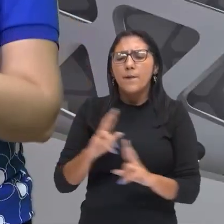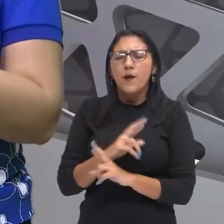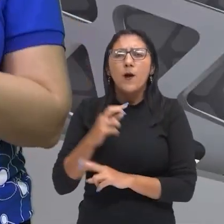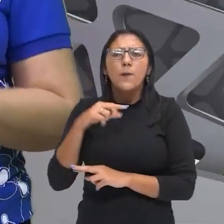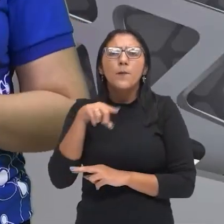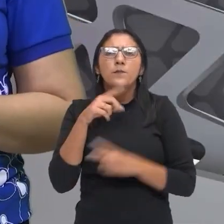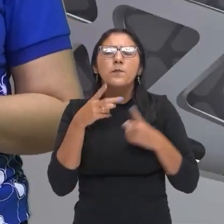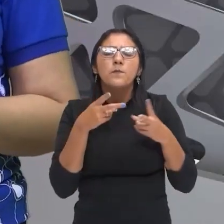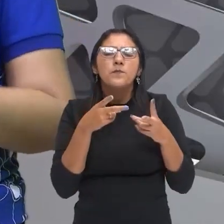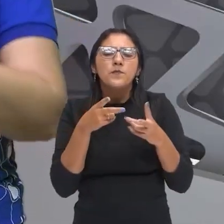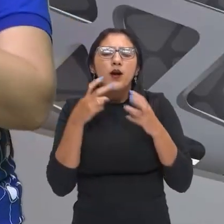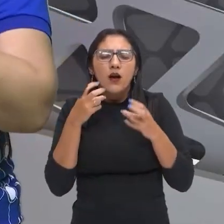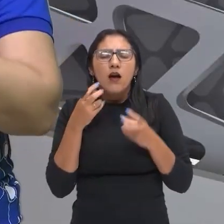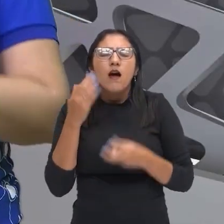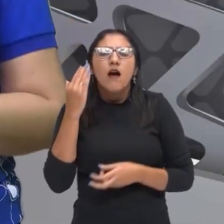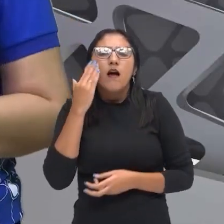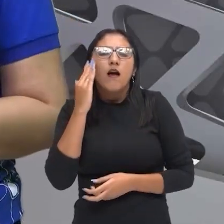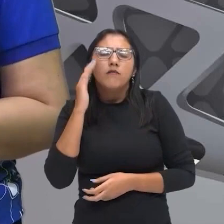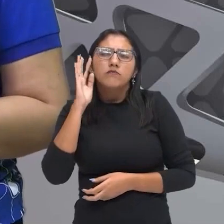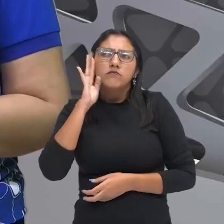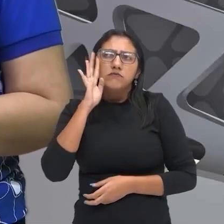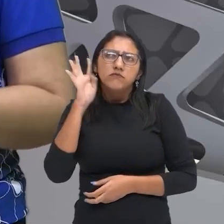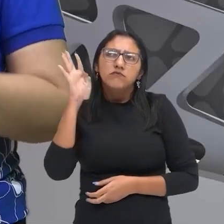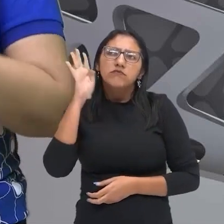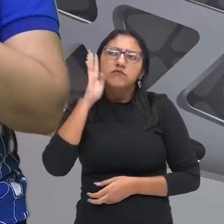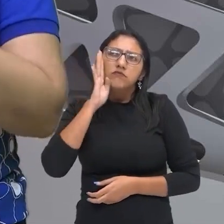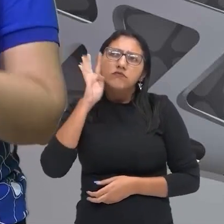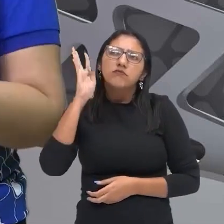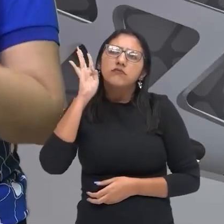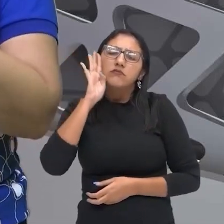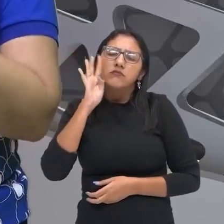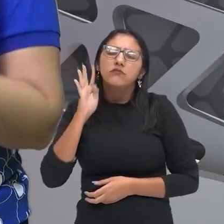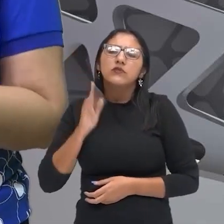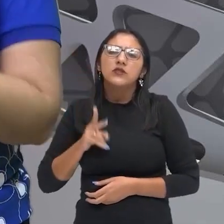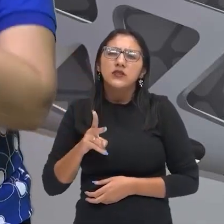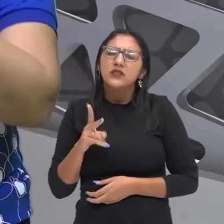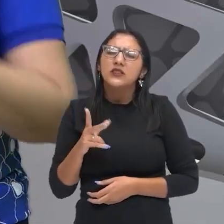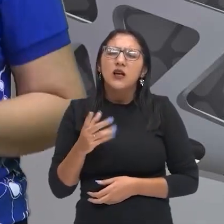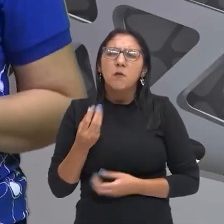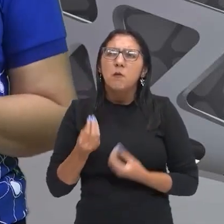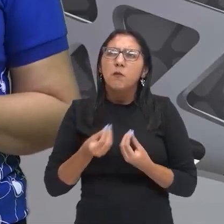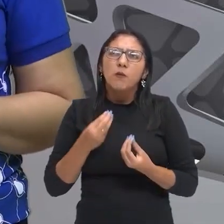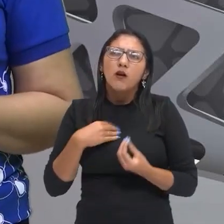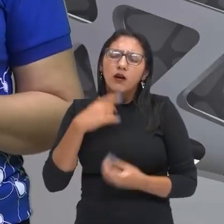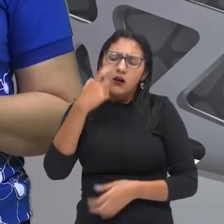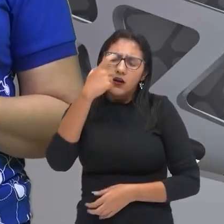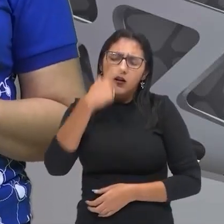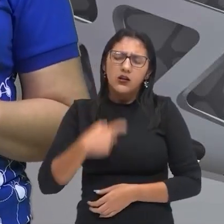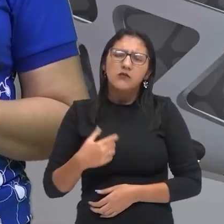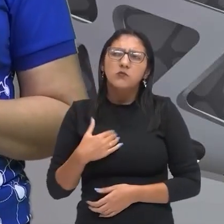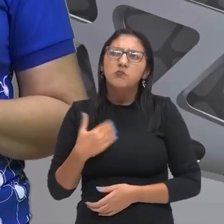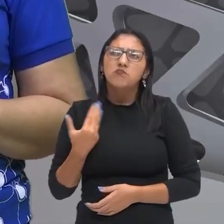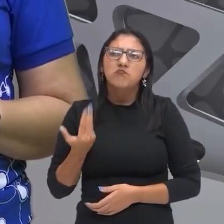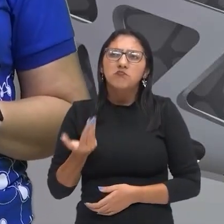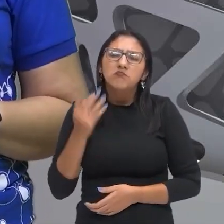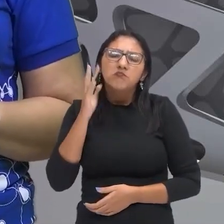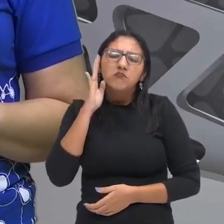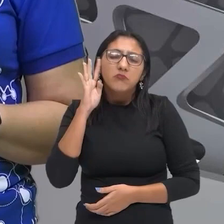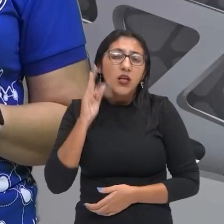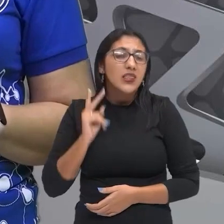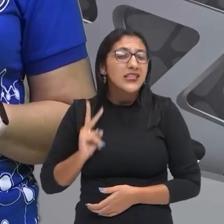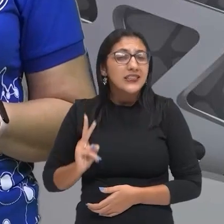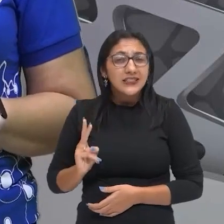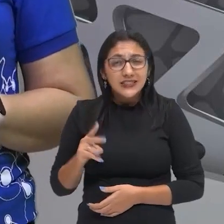a esse momento de reflexão contínua. Quem sou eu? E aí a gente sempre bate na